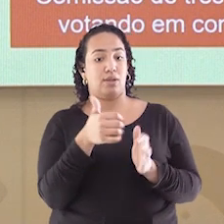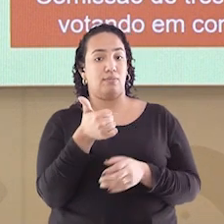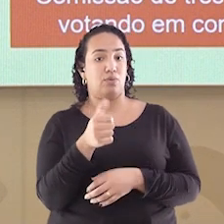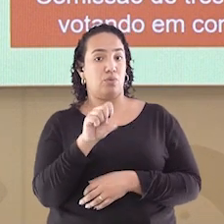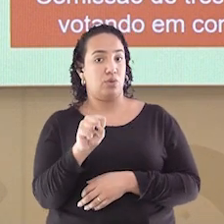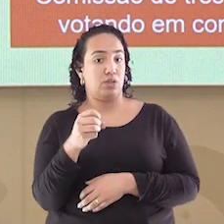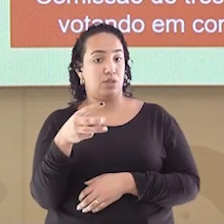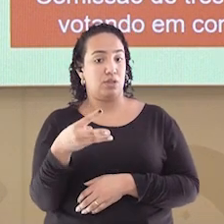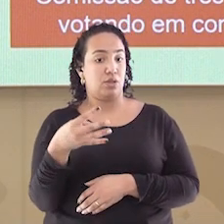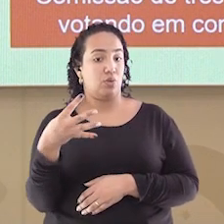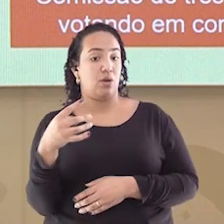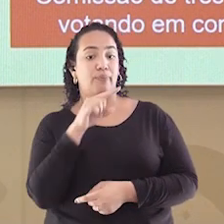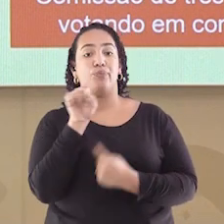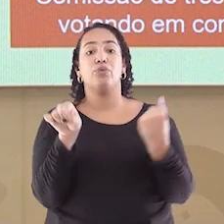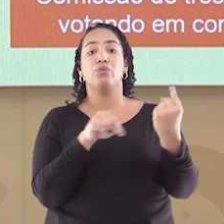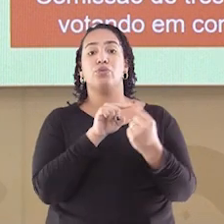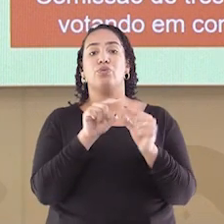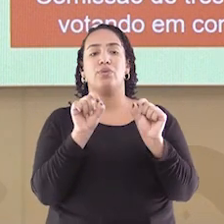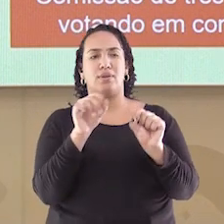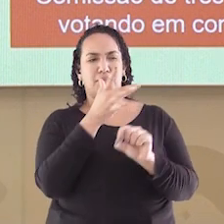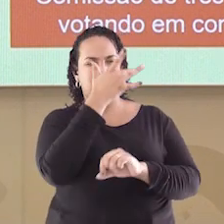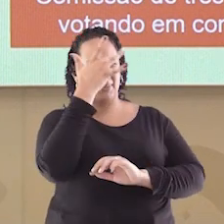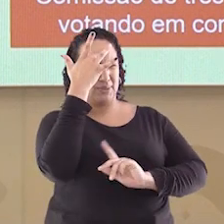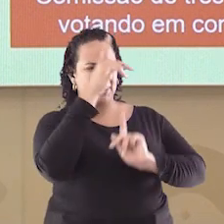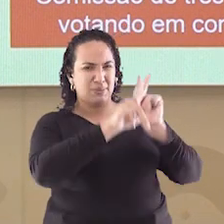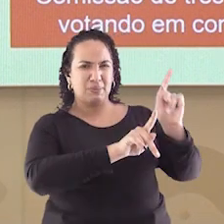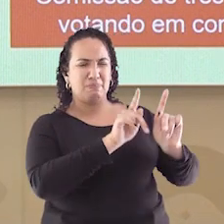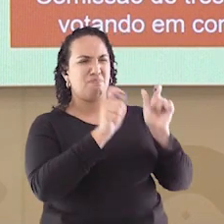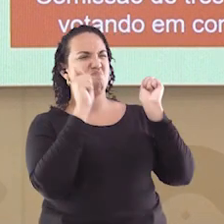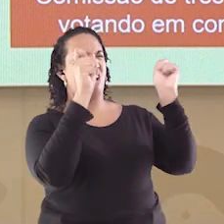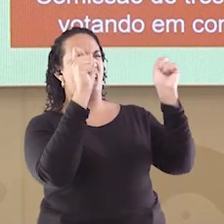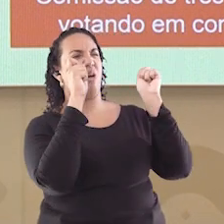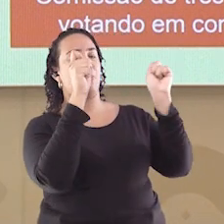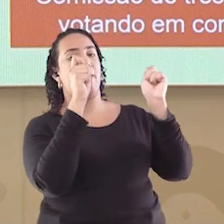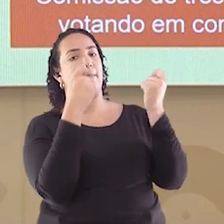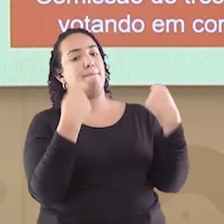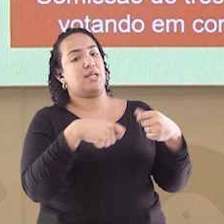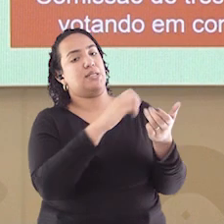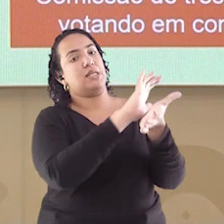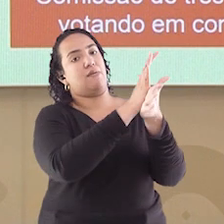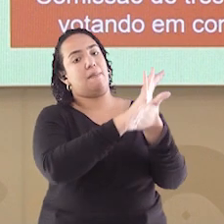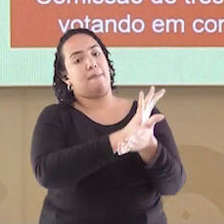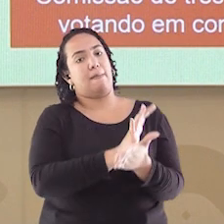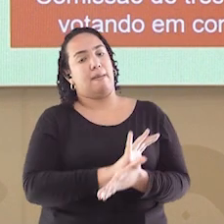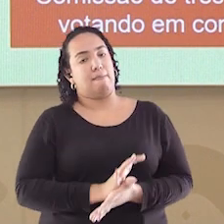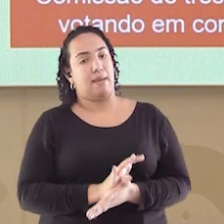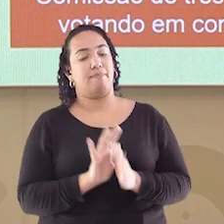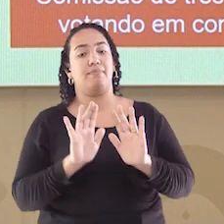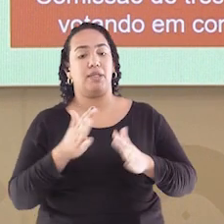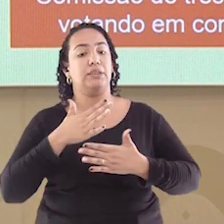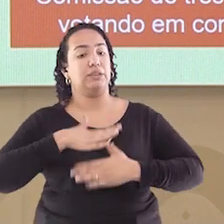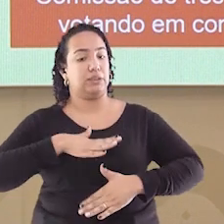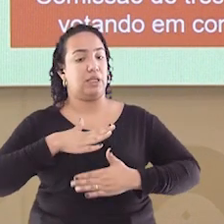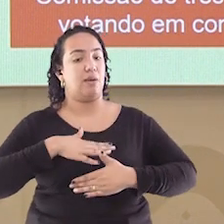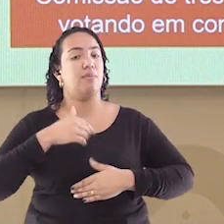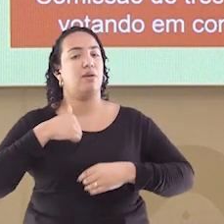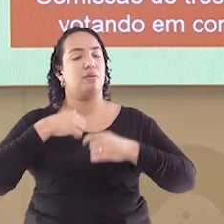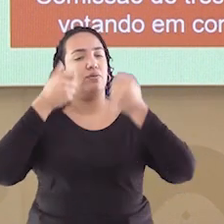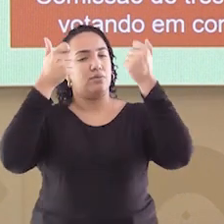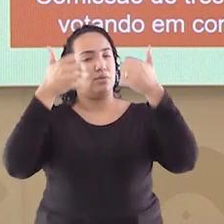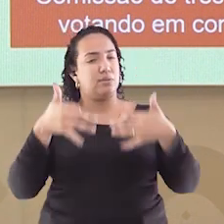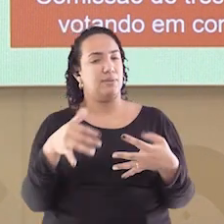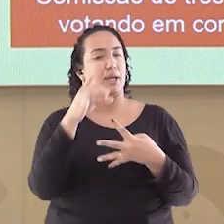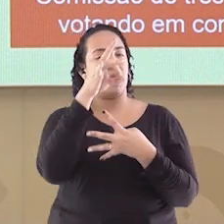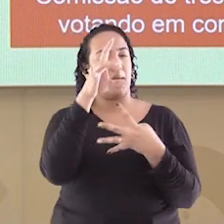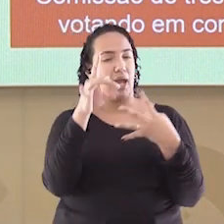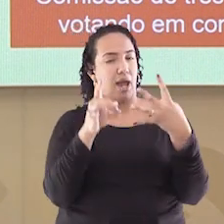era conter as revoltas populares que começaram a eclodir em diversos locais do Império. E calma, que a gente vai falar um pouquinho